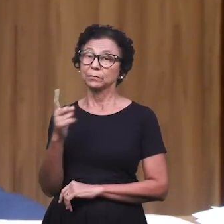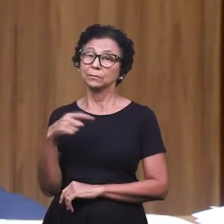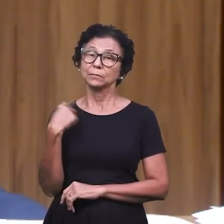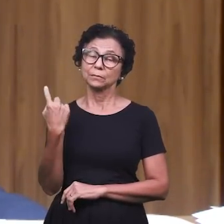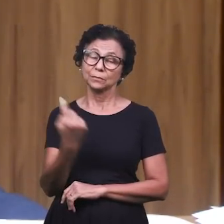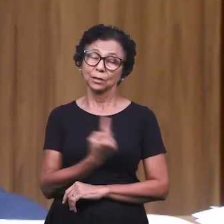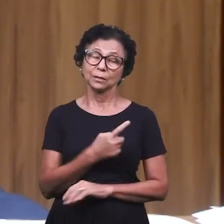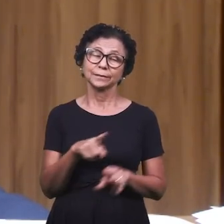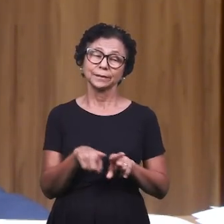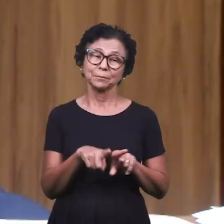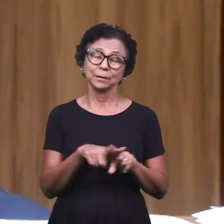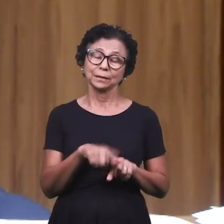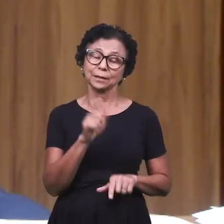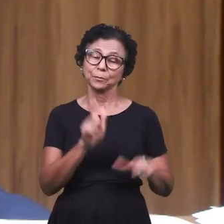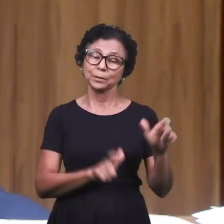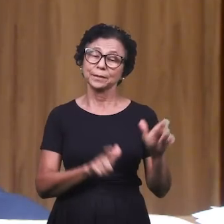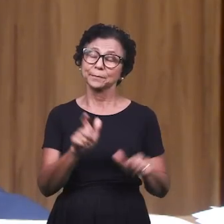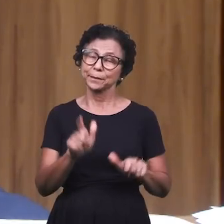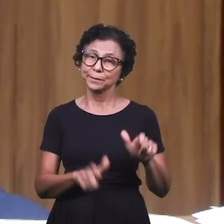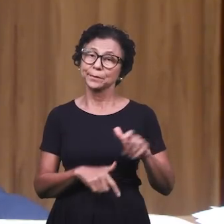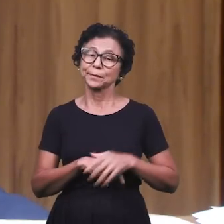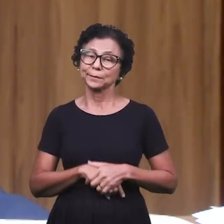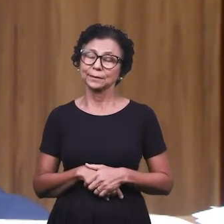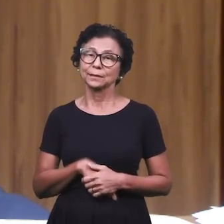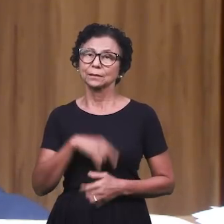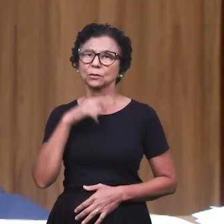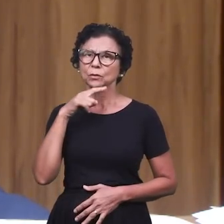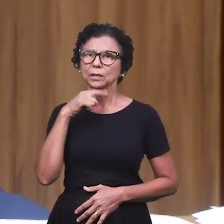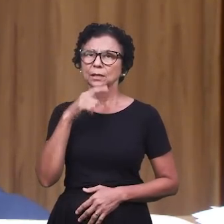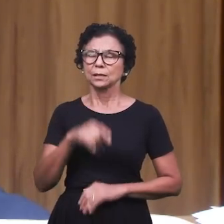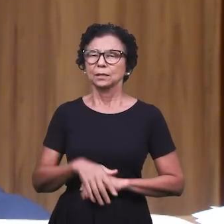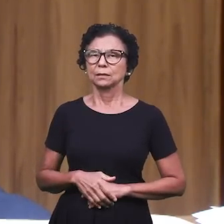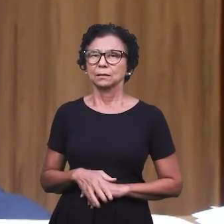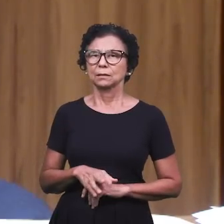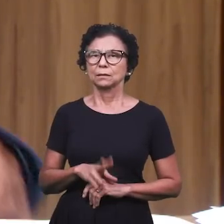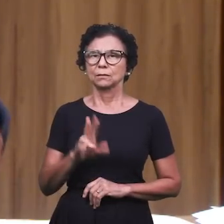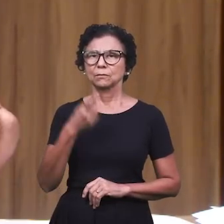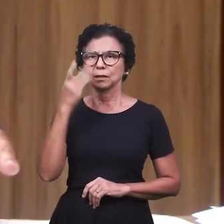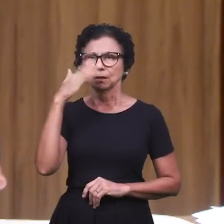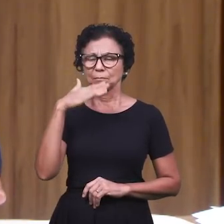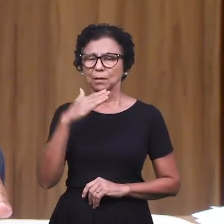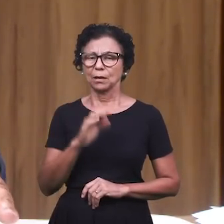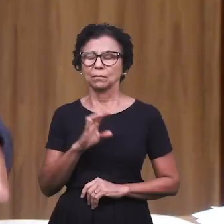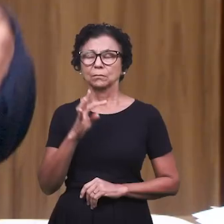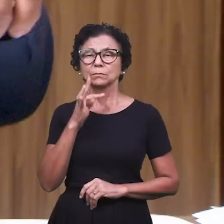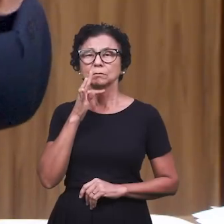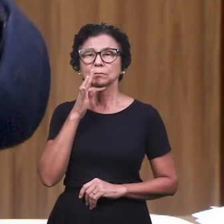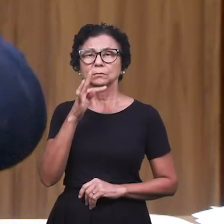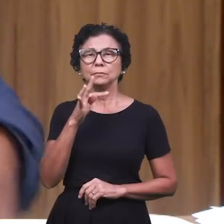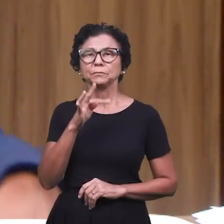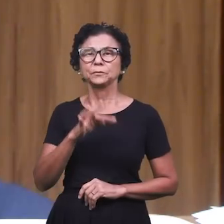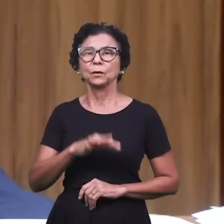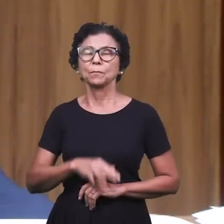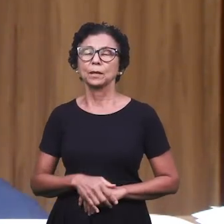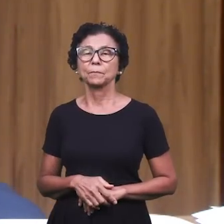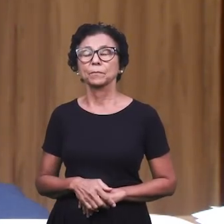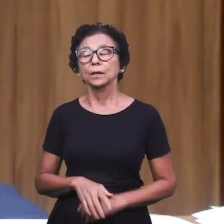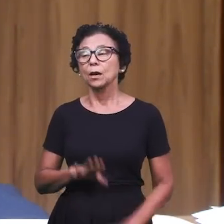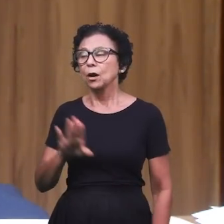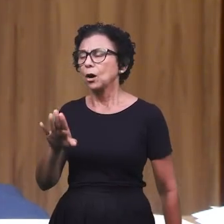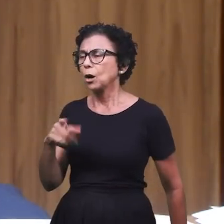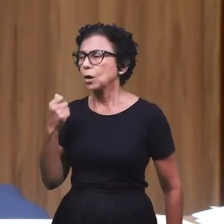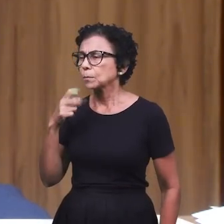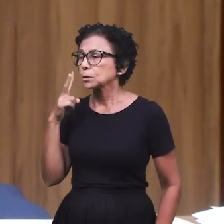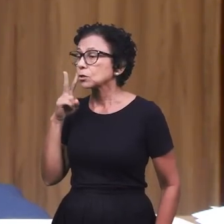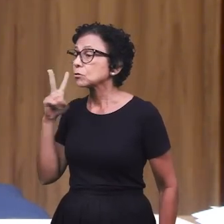né? Tomé, a gente fala mal de Tomé, mas Tomé, ele falou: se eu não ver, se eu não ver a mão mesmo ali, botar a mão